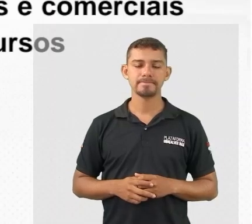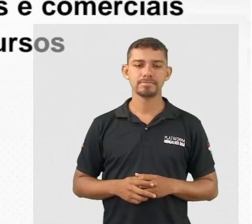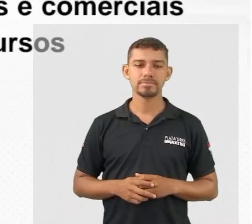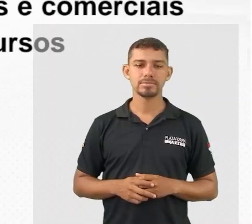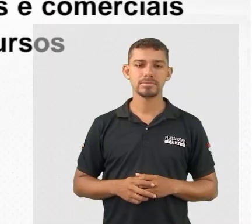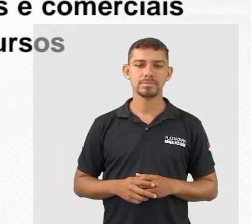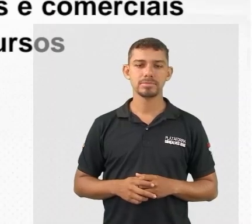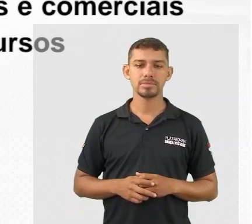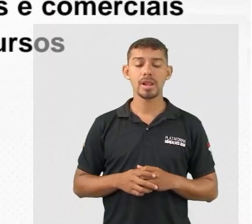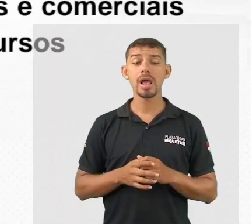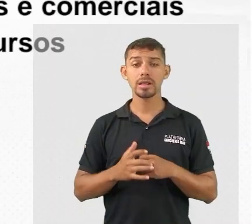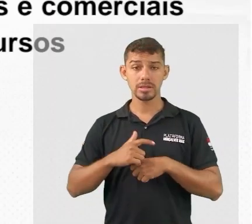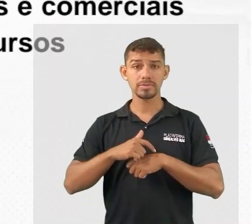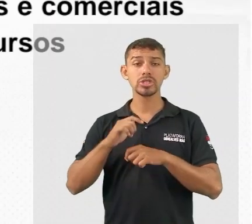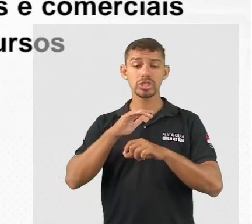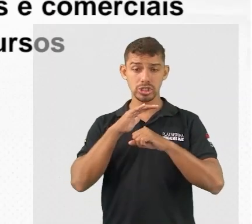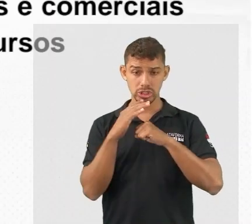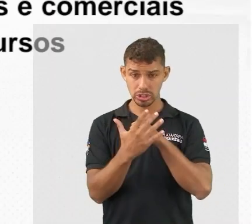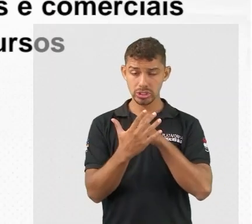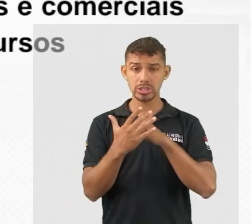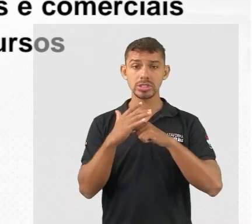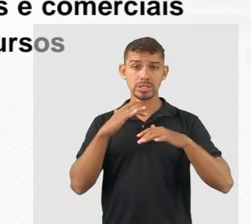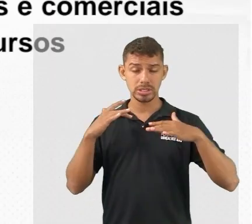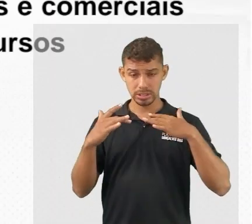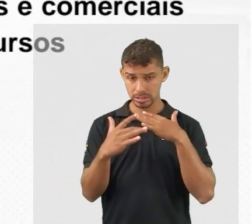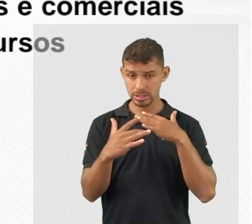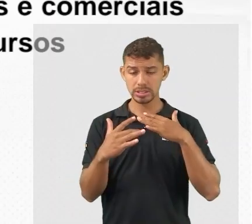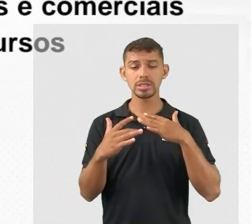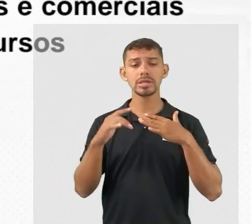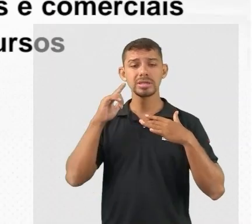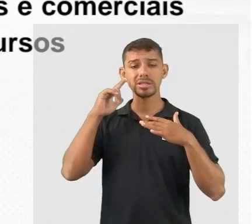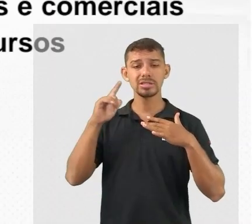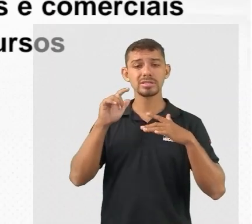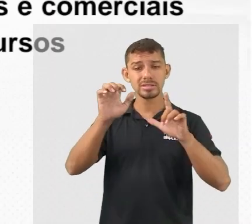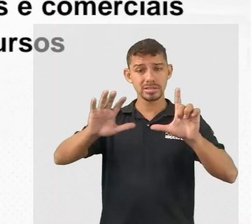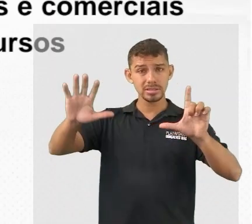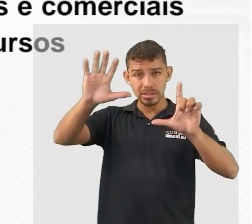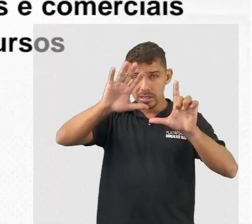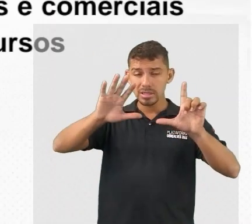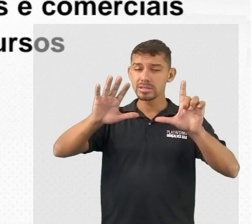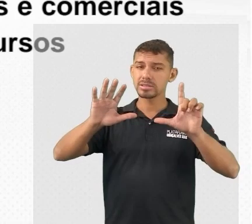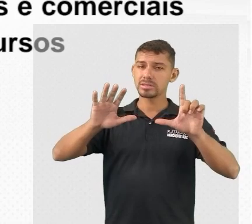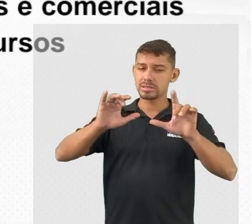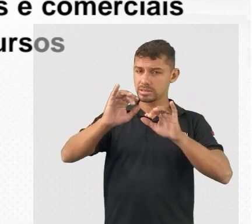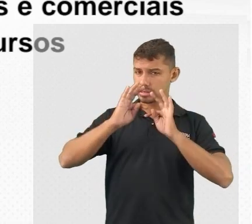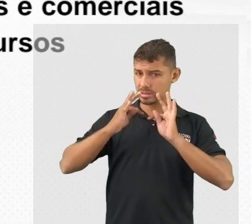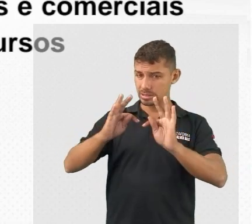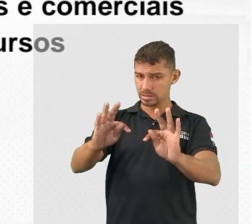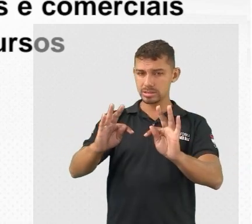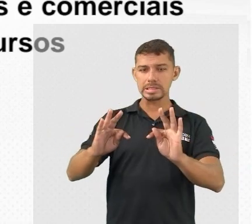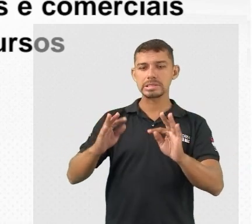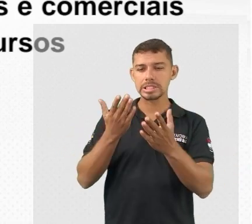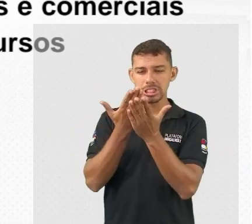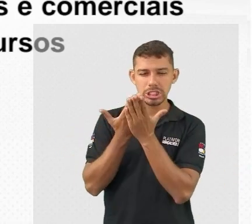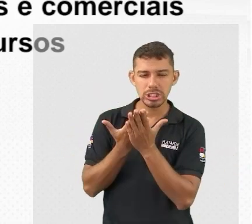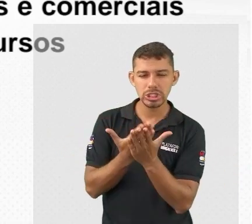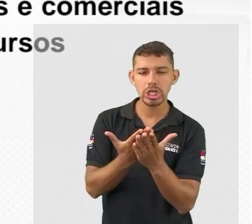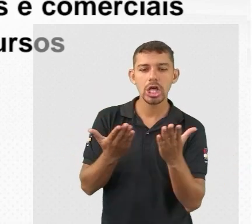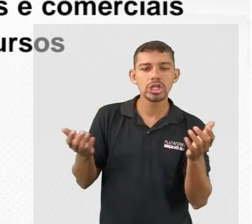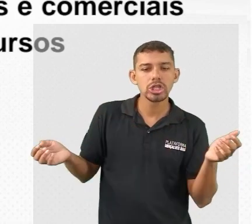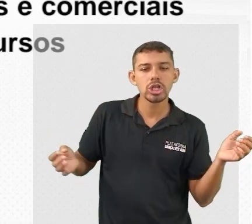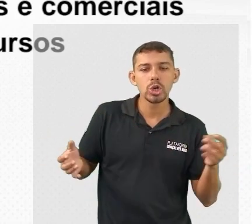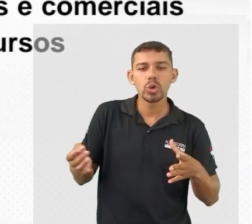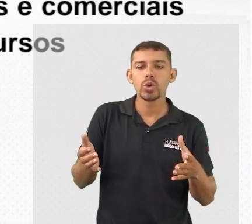Em tempos de redes sociais e plataformas digitais, muitos estudiosos contemporâneos apontam para o surgimento de uma nova